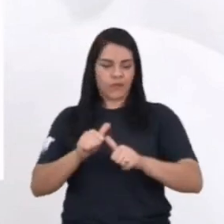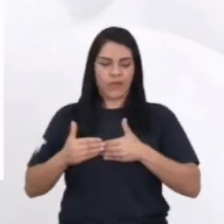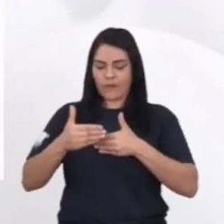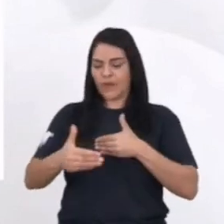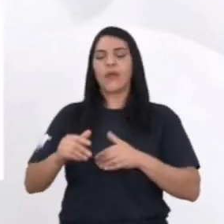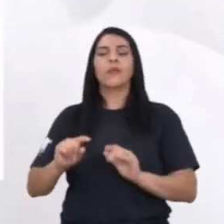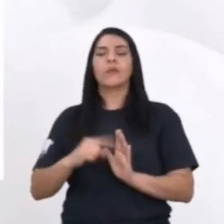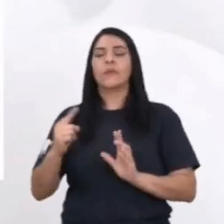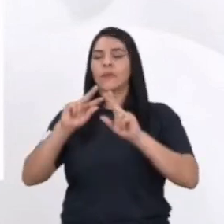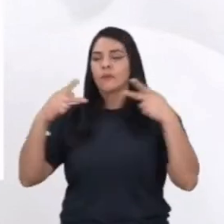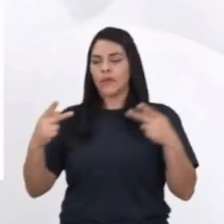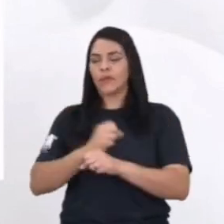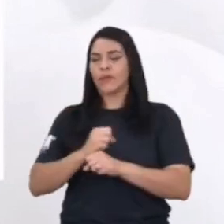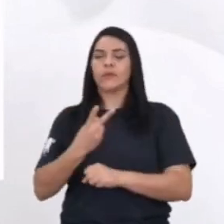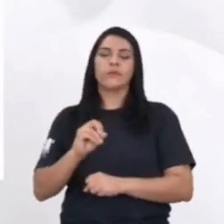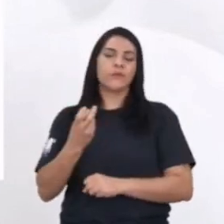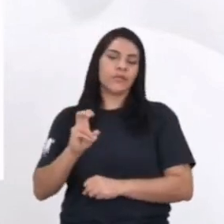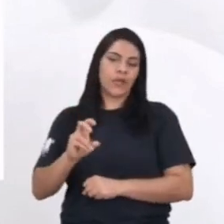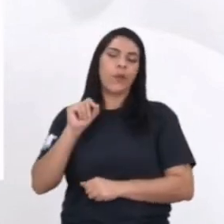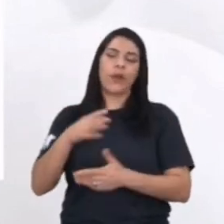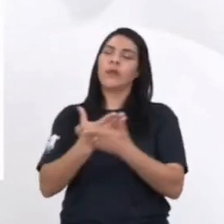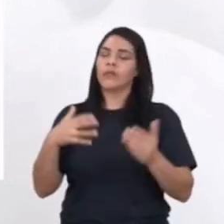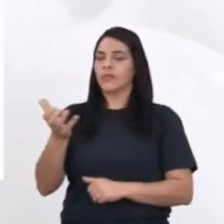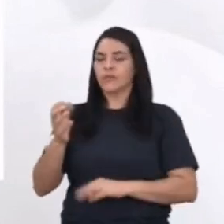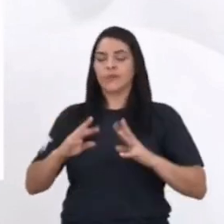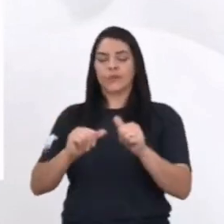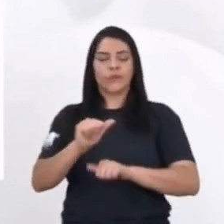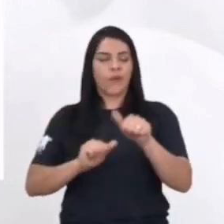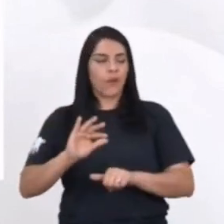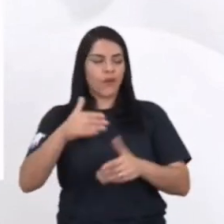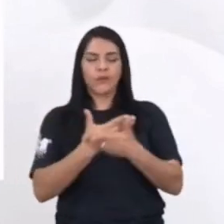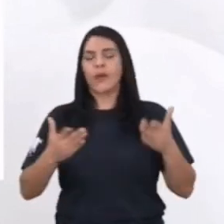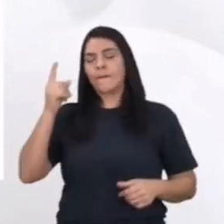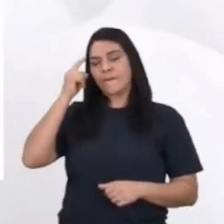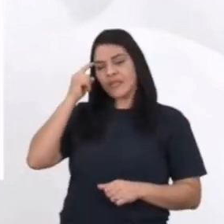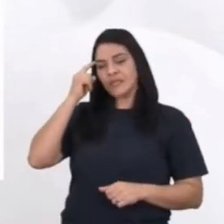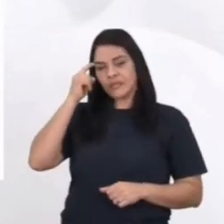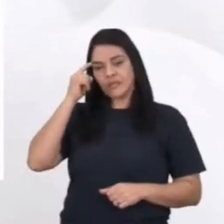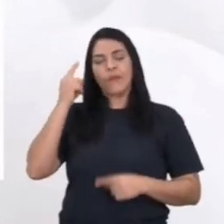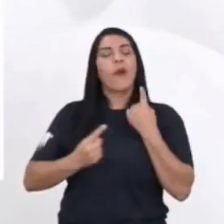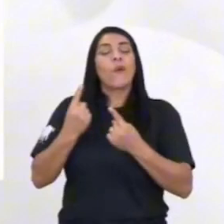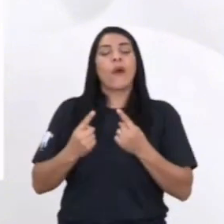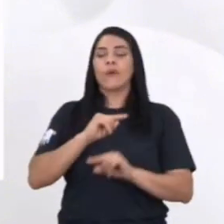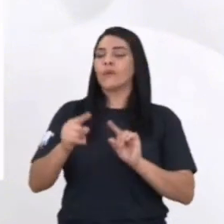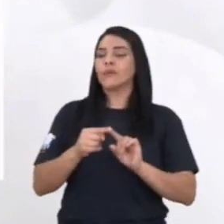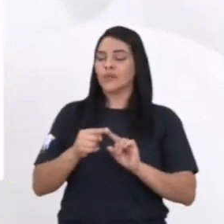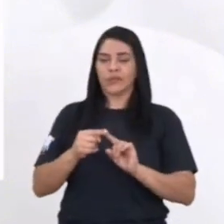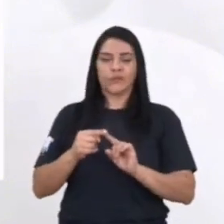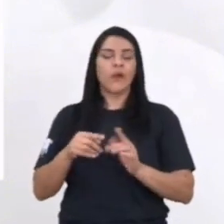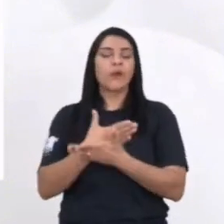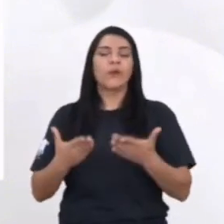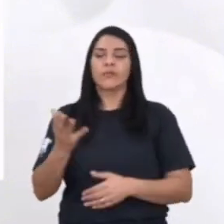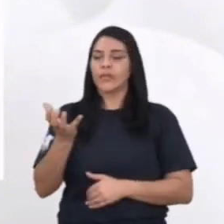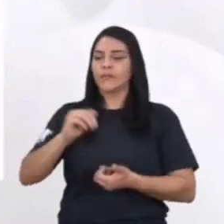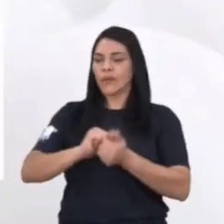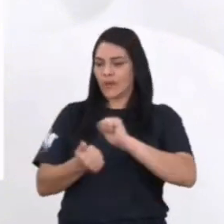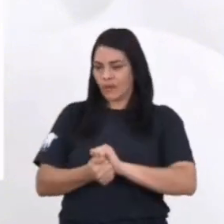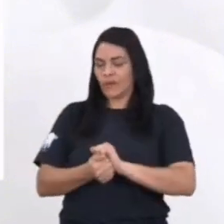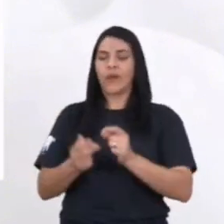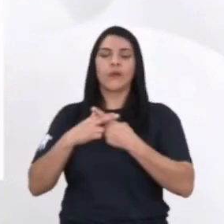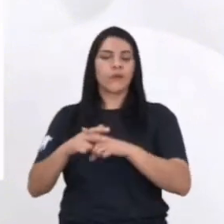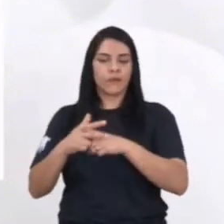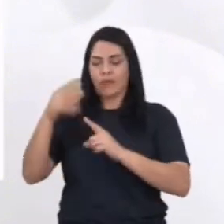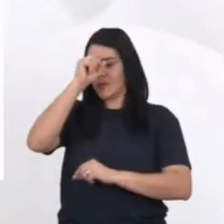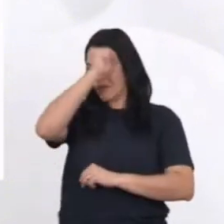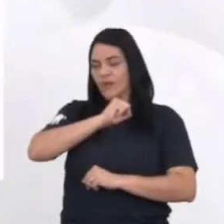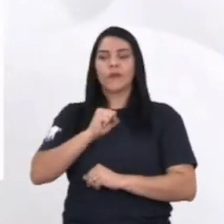desse primeiro bimestre de 2025 e o que a gente quer com essas mudanças quando a gente pensa em qual que é o nosso objetivo central aqui? A gente quer qualificar a tarefa como uma ferramenta de